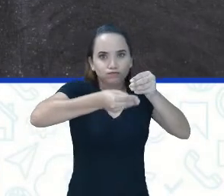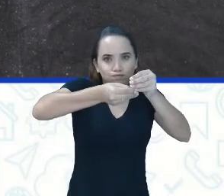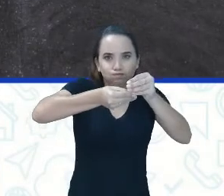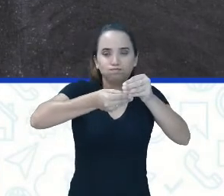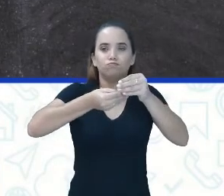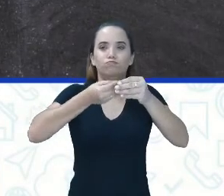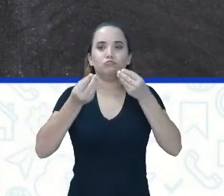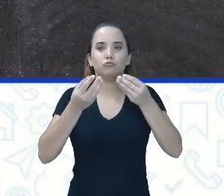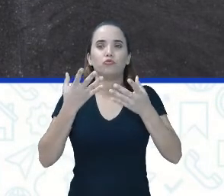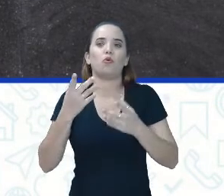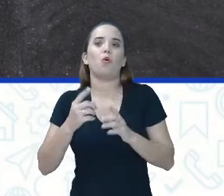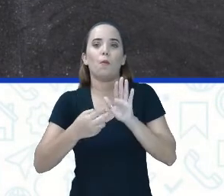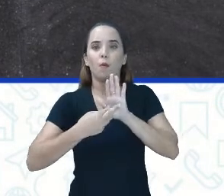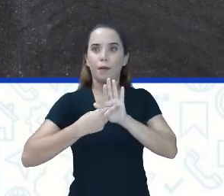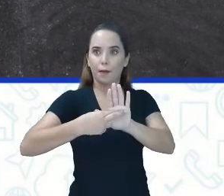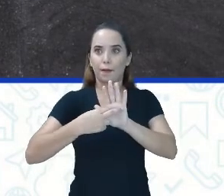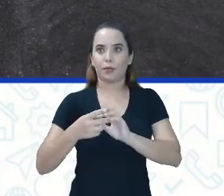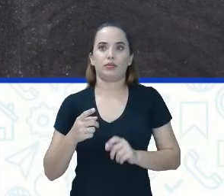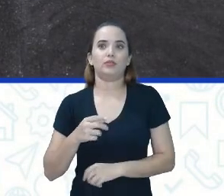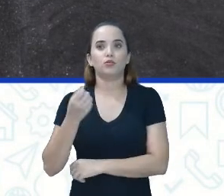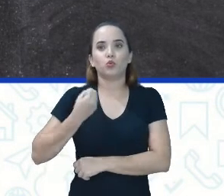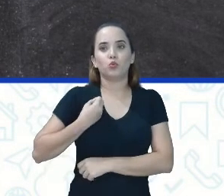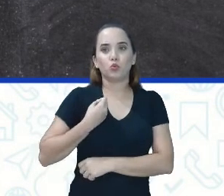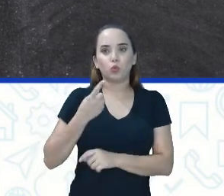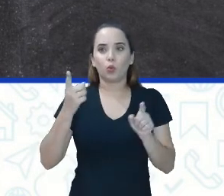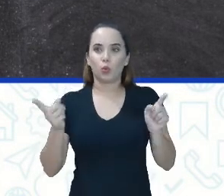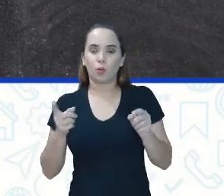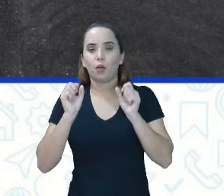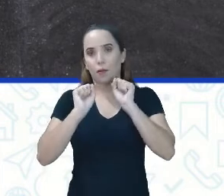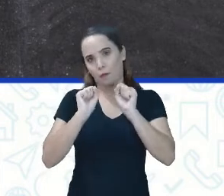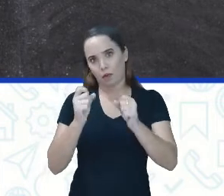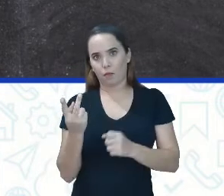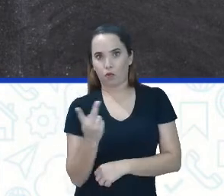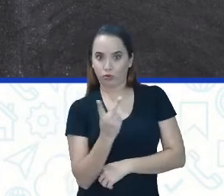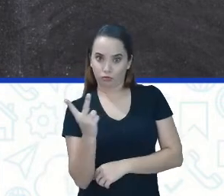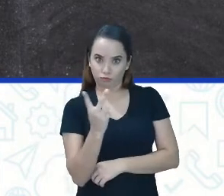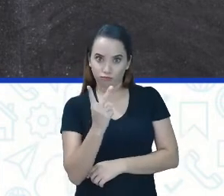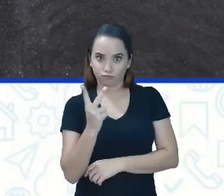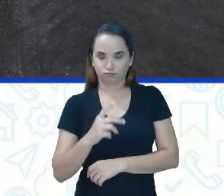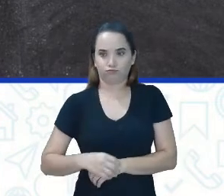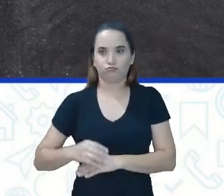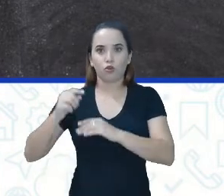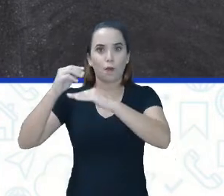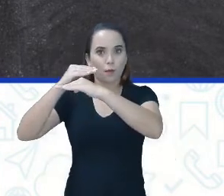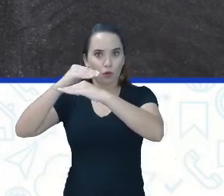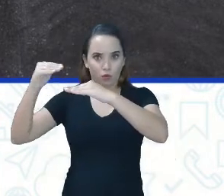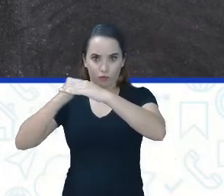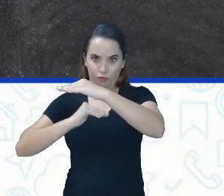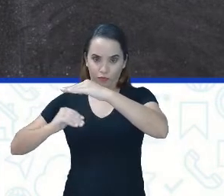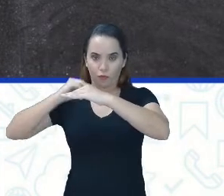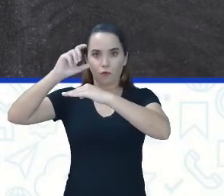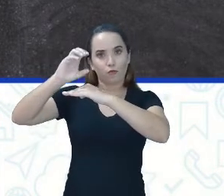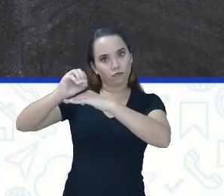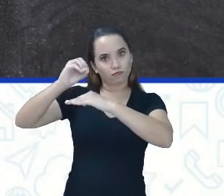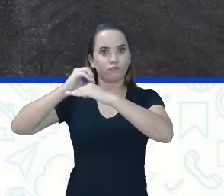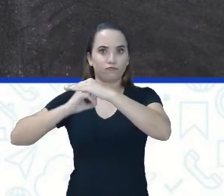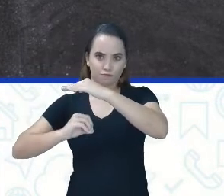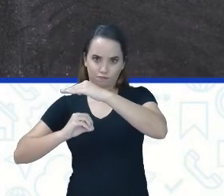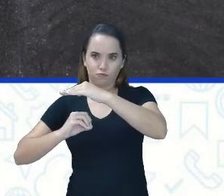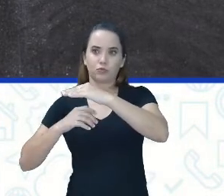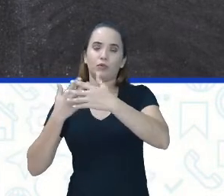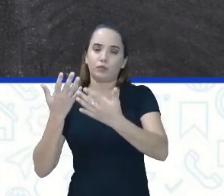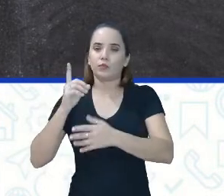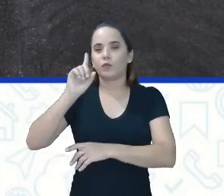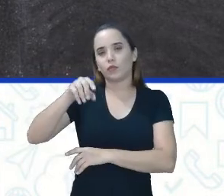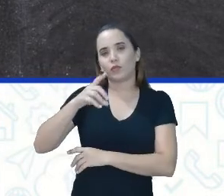uma representação de um número racional, ela pode ser representada de 2 formas. Ela pode estar representada na forma